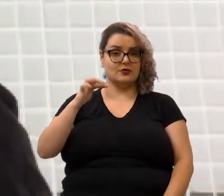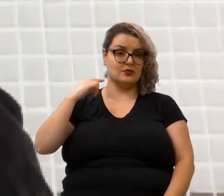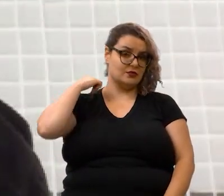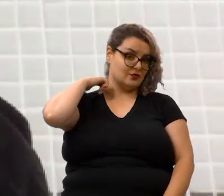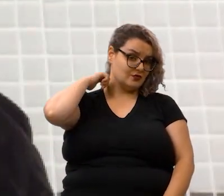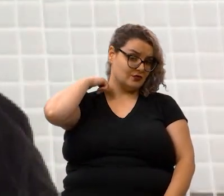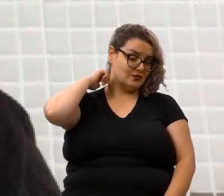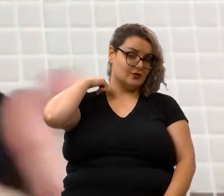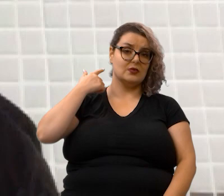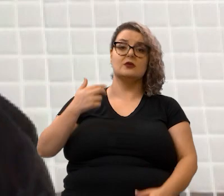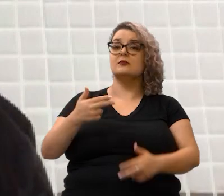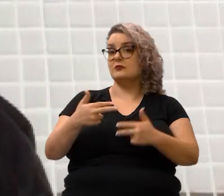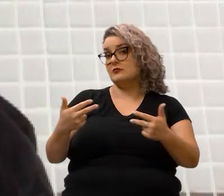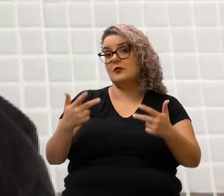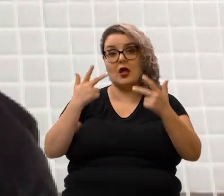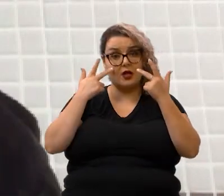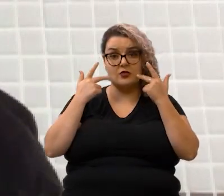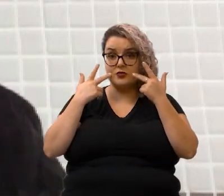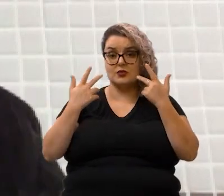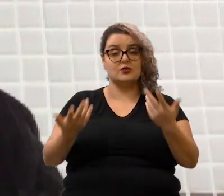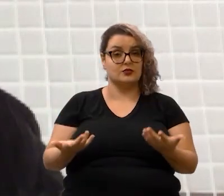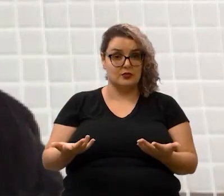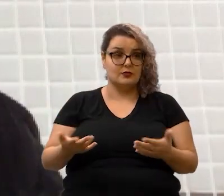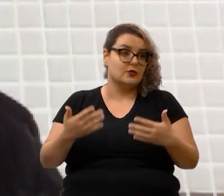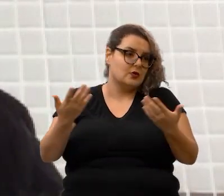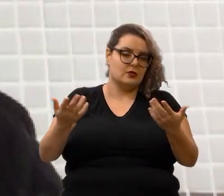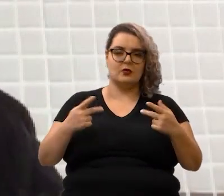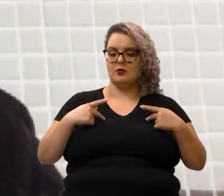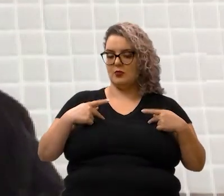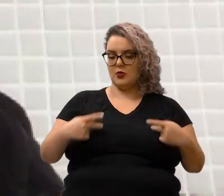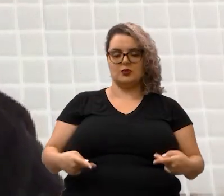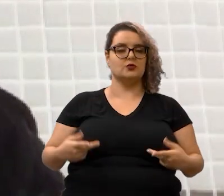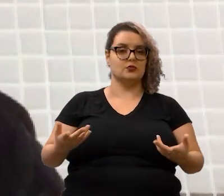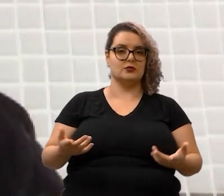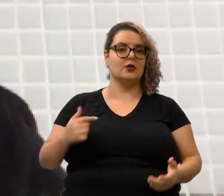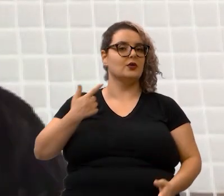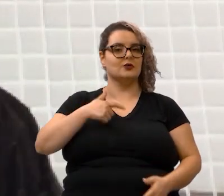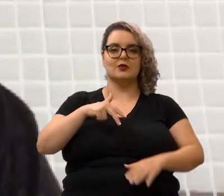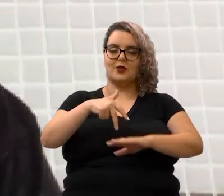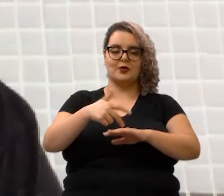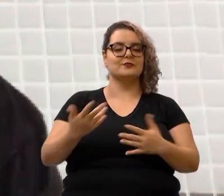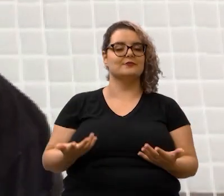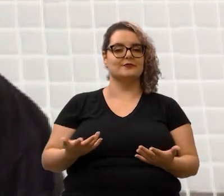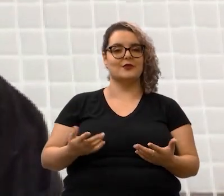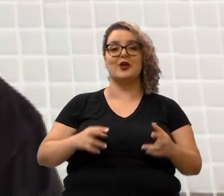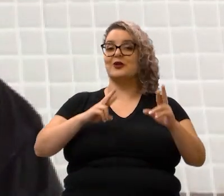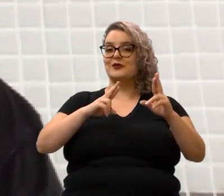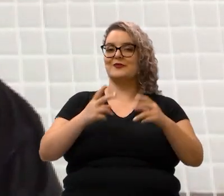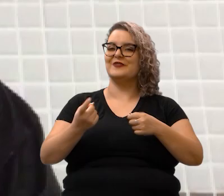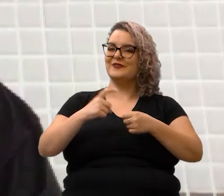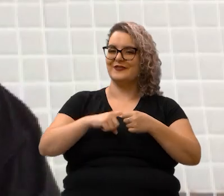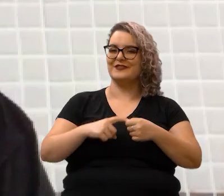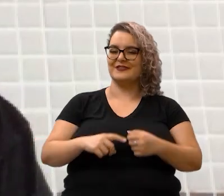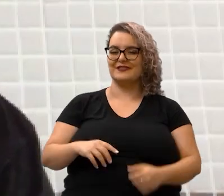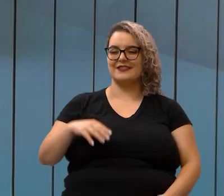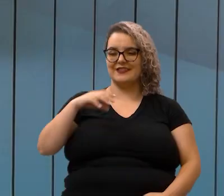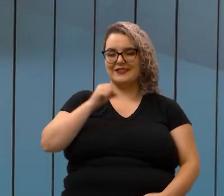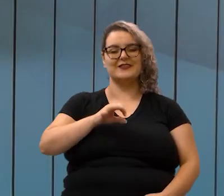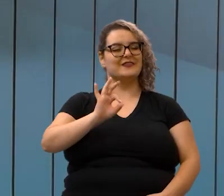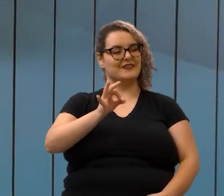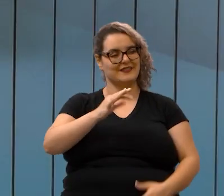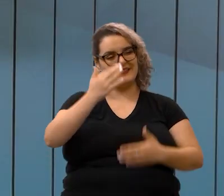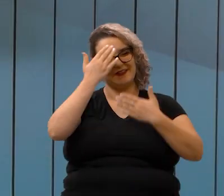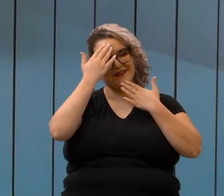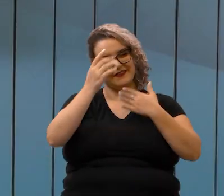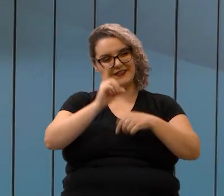até do pescoço. Isso é uma coisa muito comum. E, enfim, postura. Estamos aí. Espero poder voltar em breve. Obrigado.